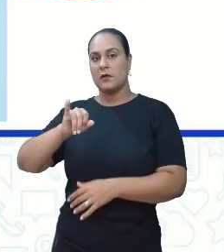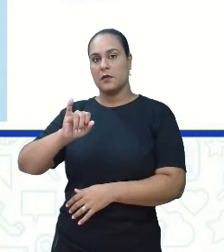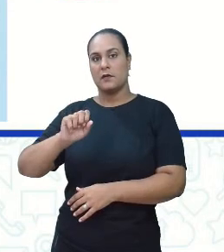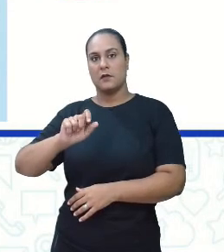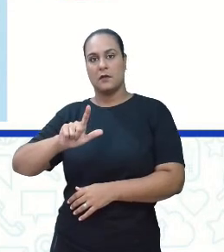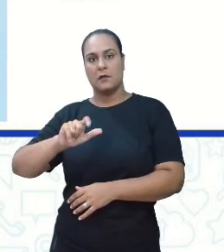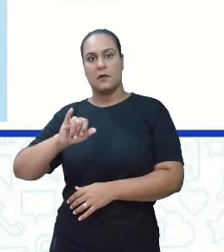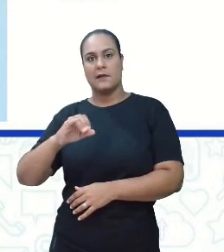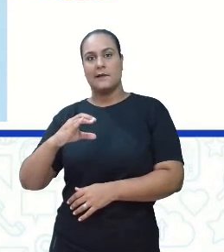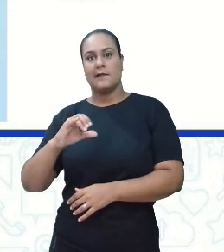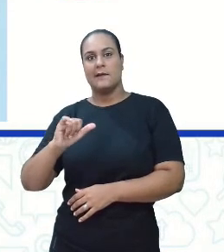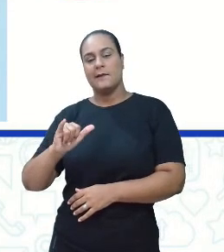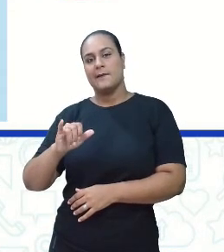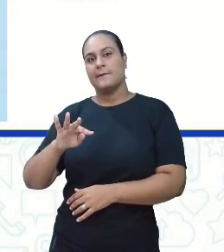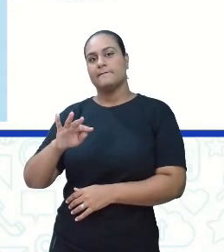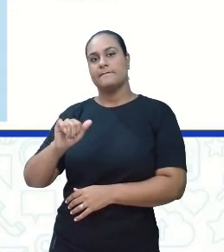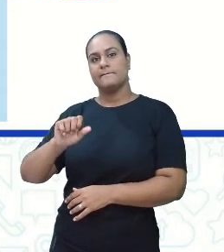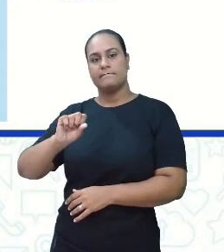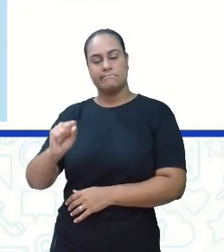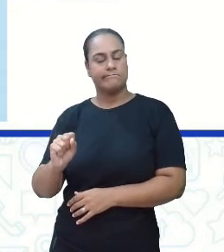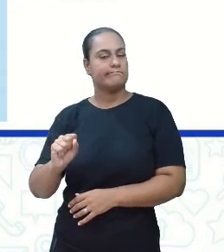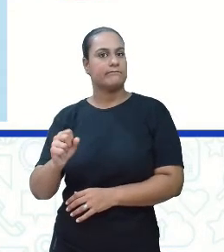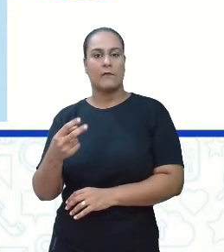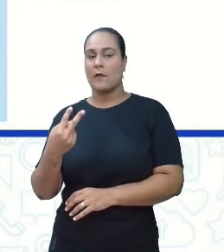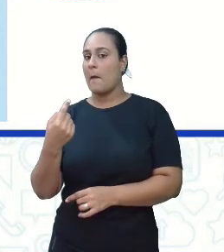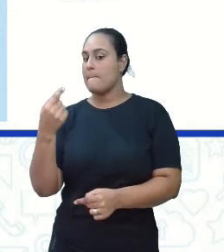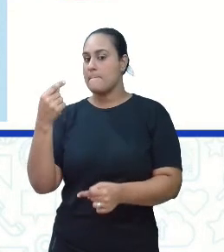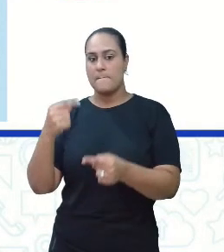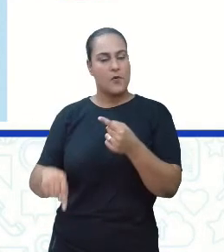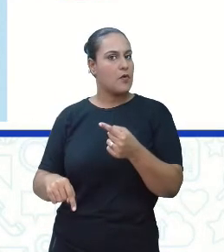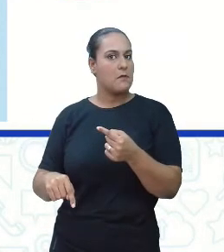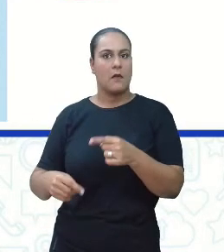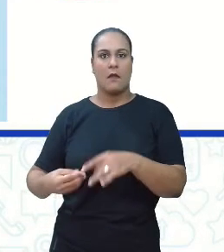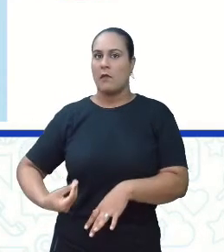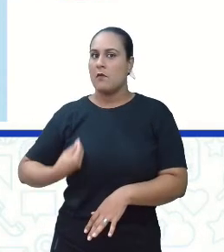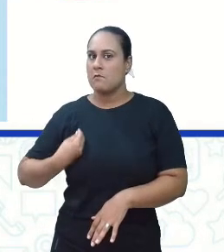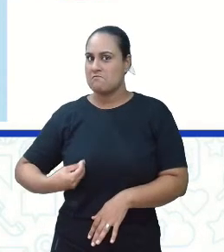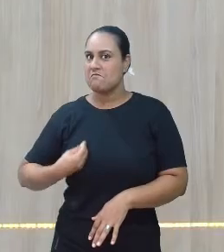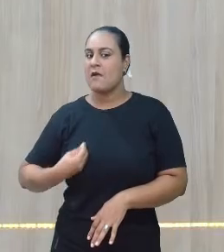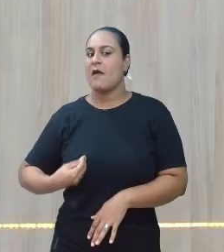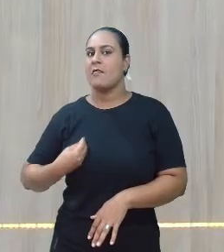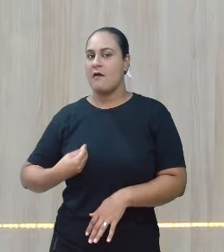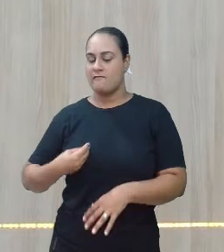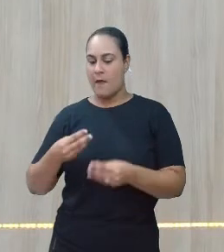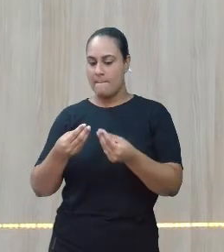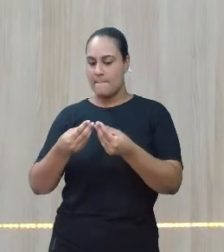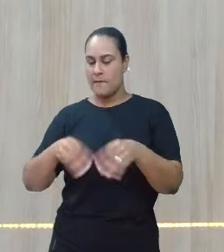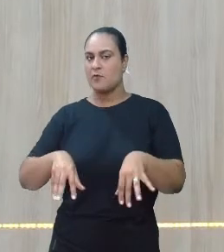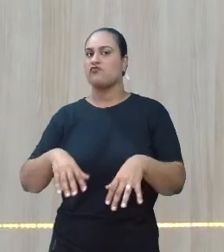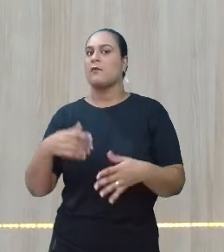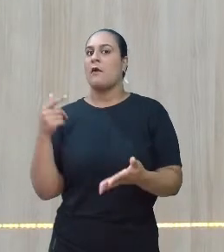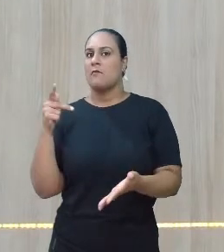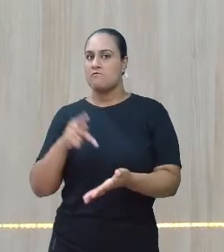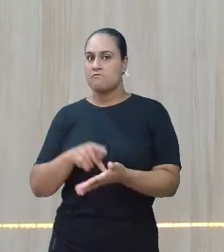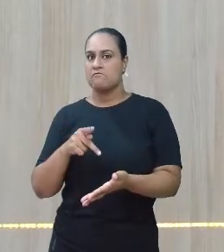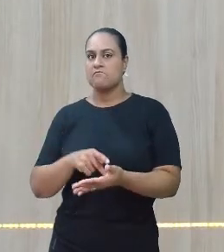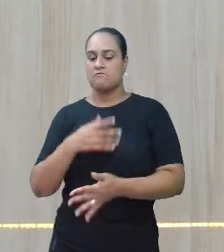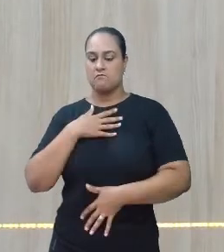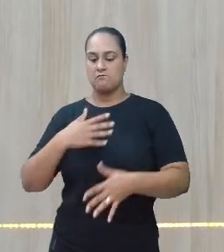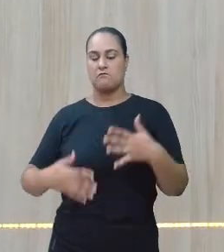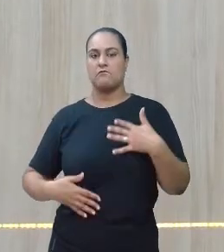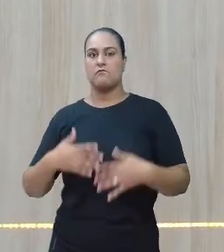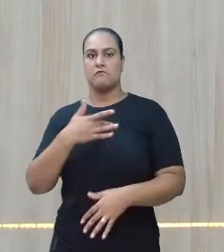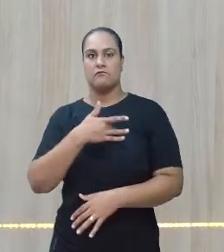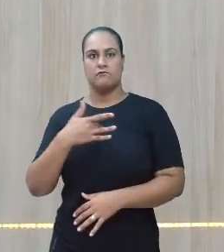conversar hoje, sabendo que elas não podem, né, estar presentes, porque elas vão trazer complicações. E em relação